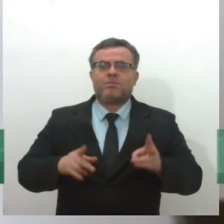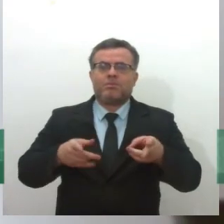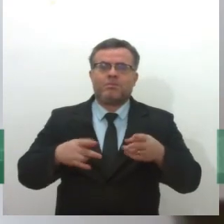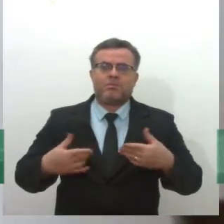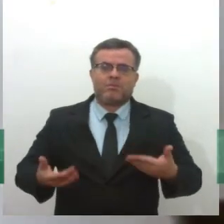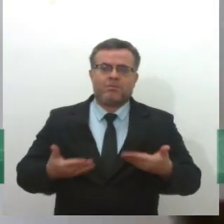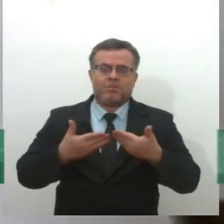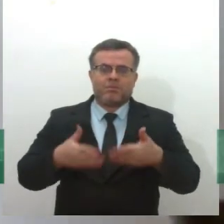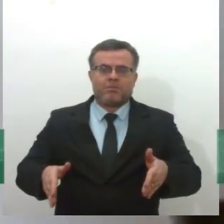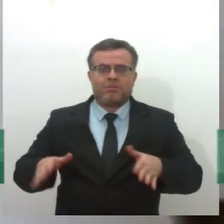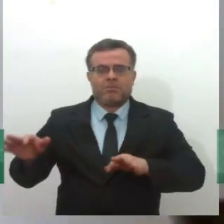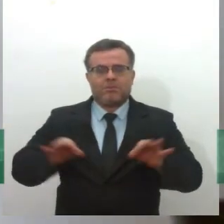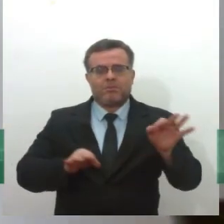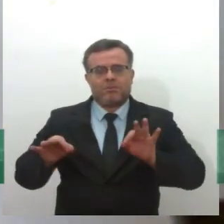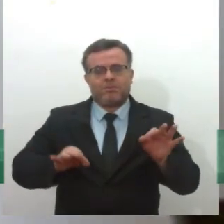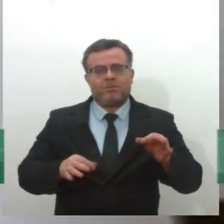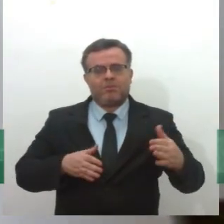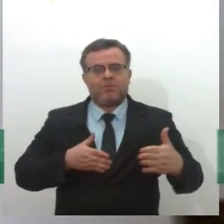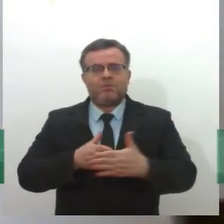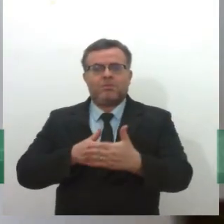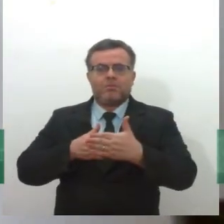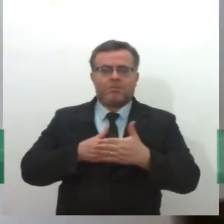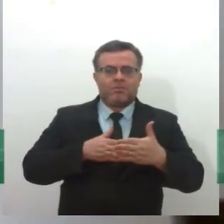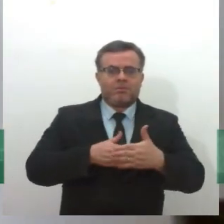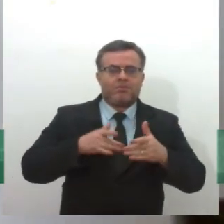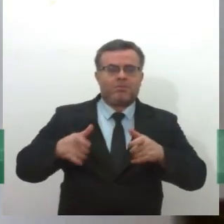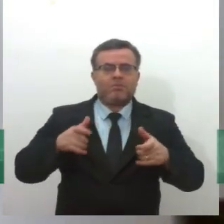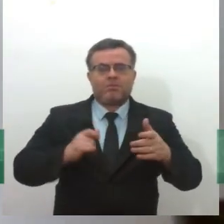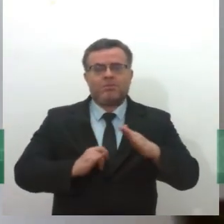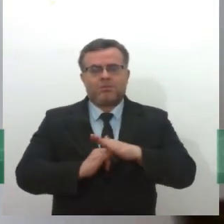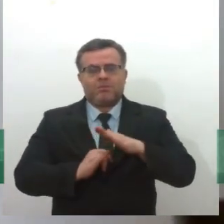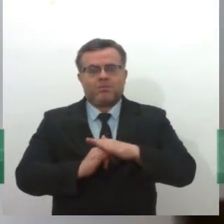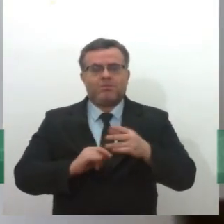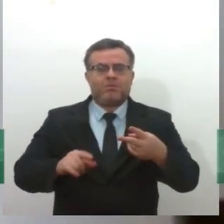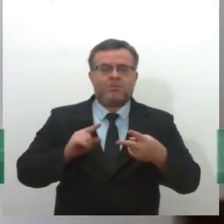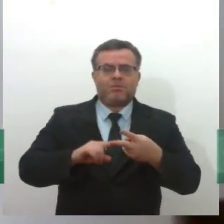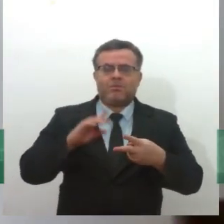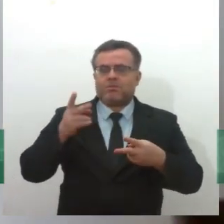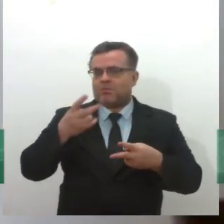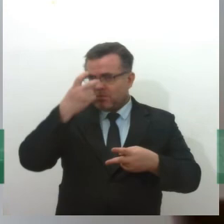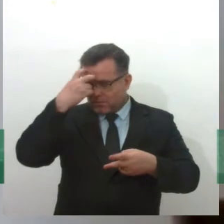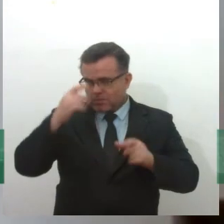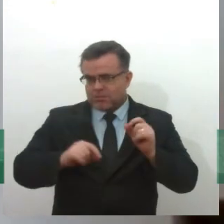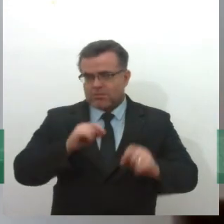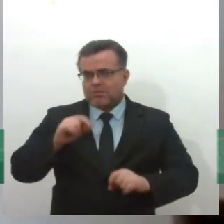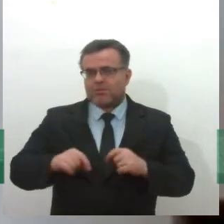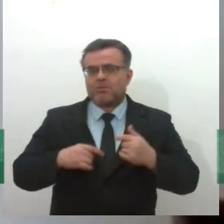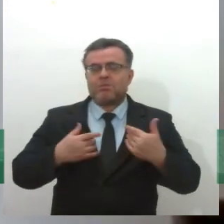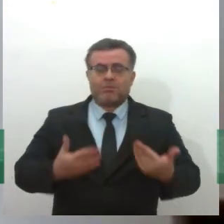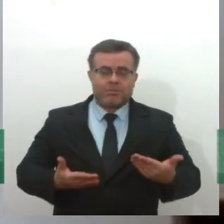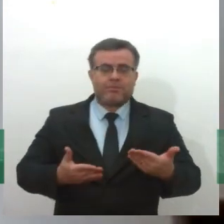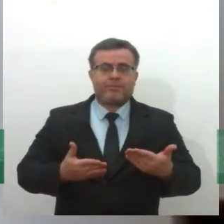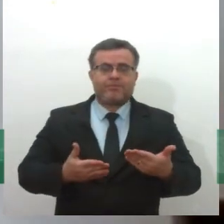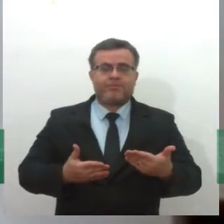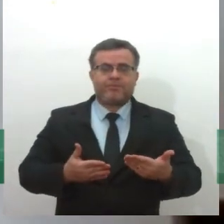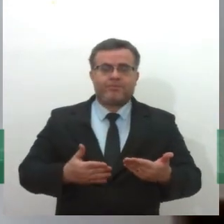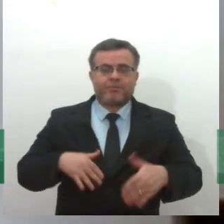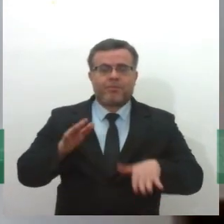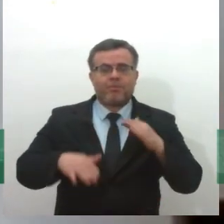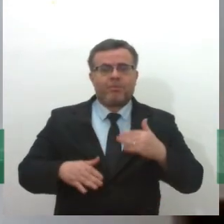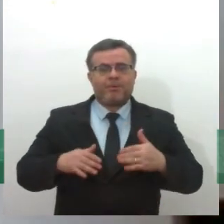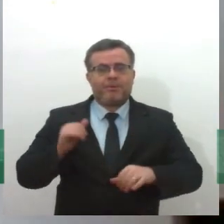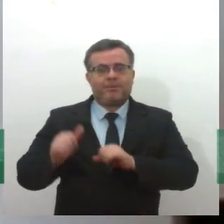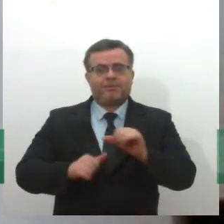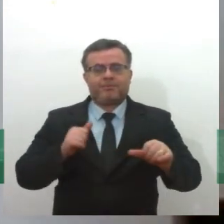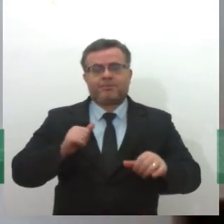tipo de obstáculo, seja um obstáculo institucional, seja um obstáculo cultural. Lembrando que as coisas se retroalimentam, uma mudança